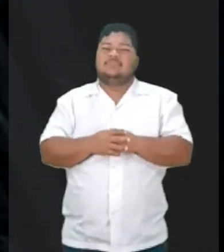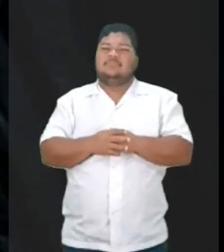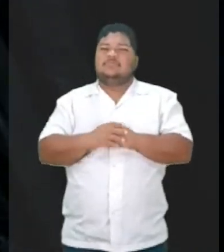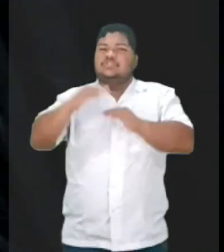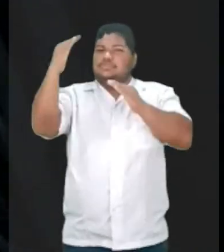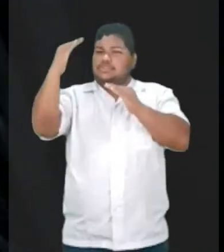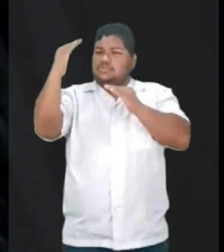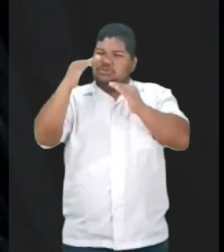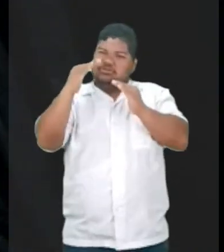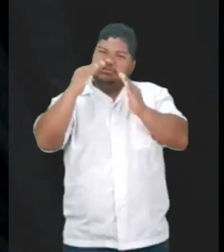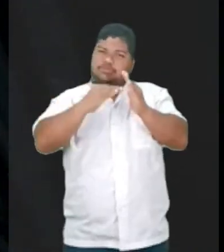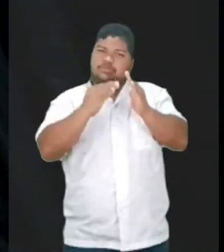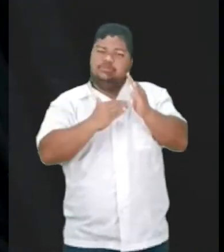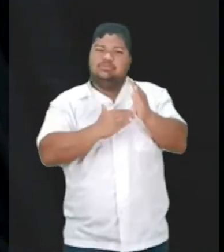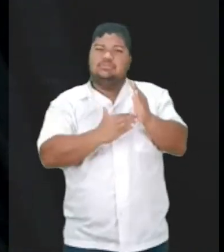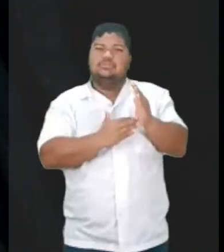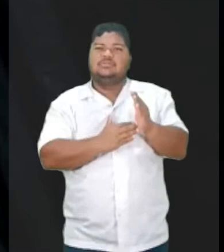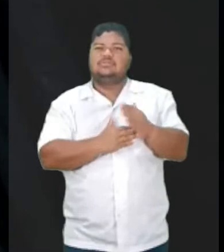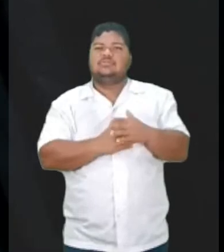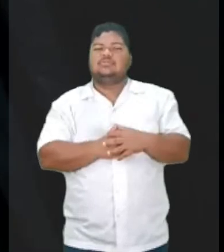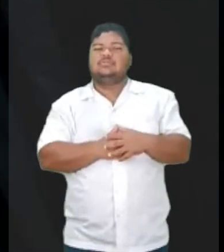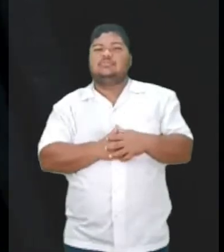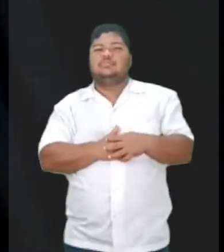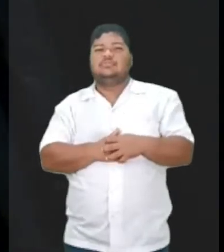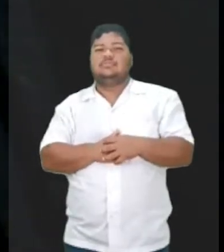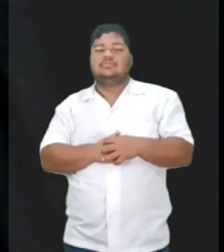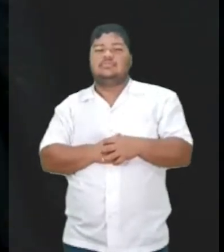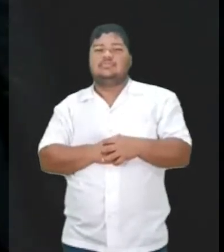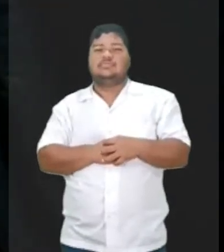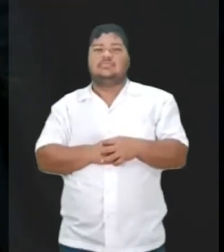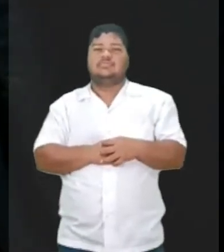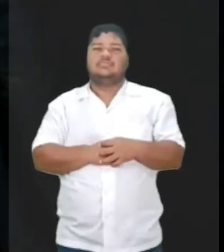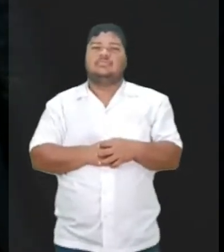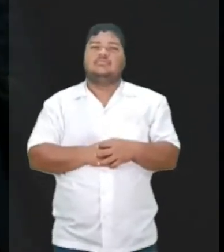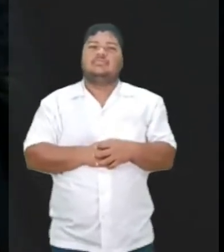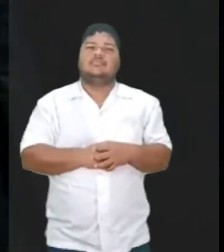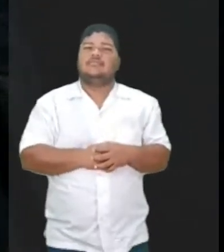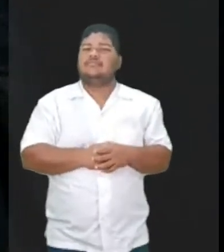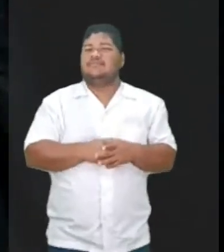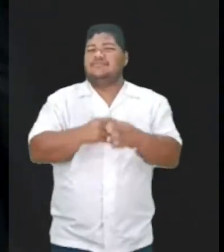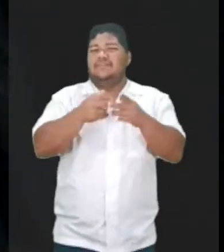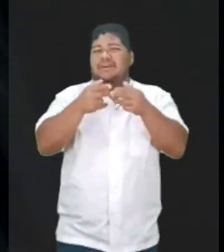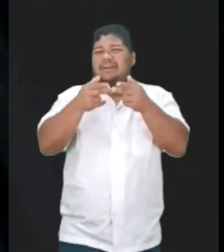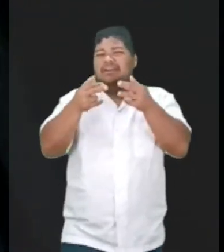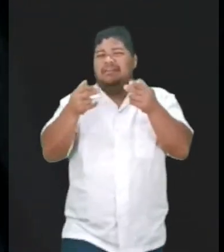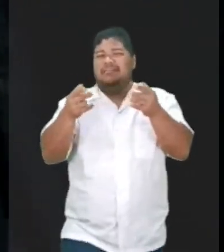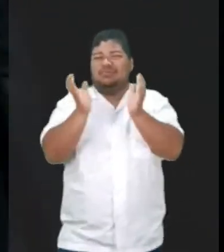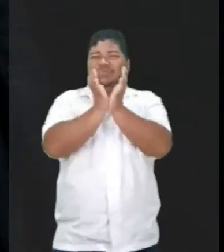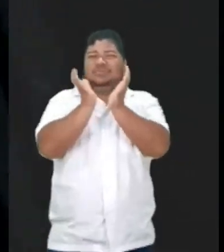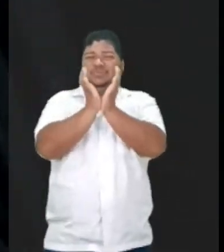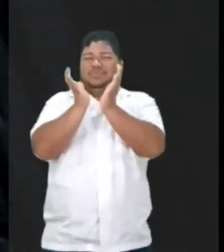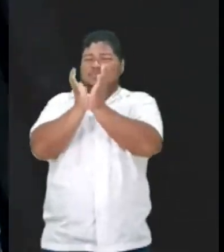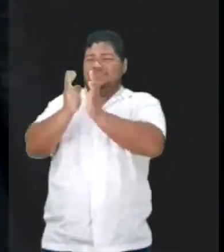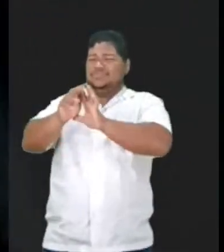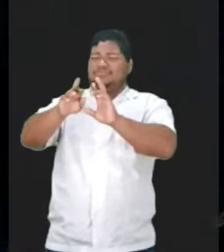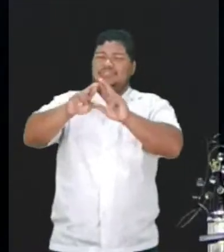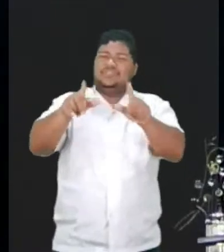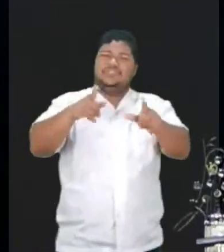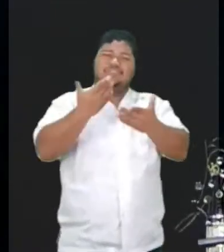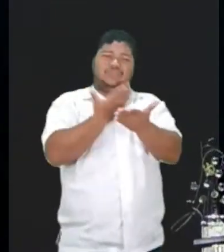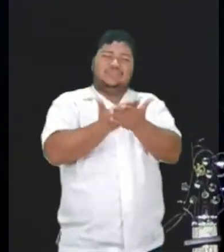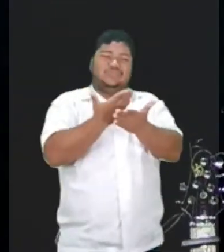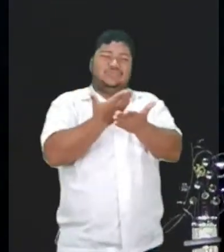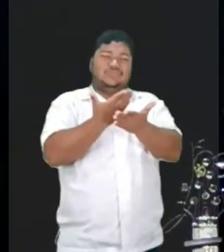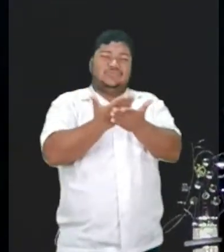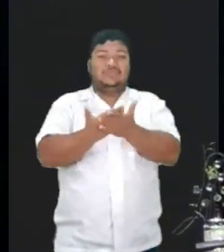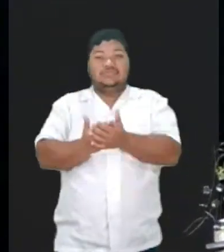E nessa regressão genética, muito interessante, foram mais de 4 grupos diferentes de estudos, e cada um